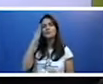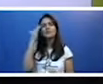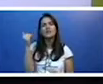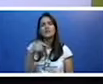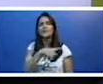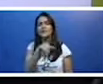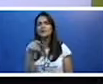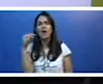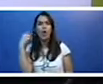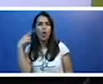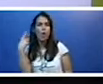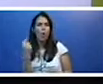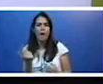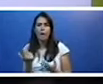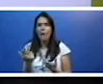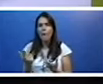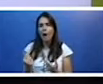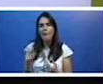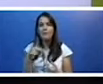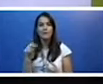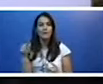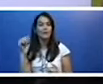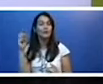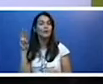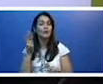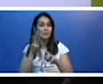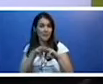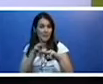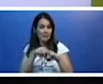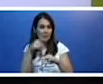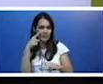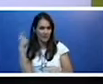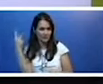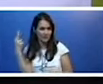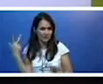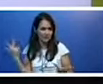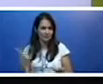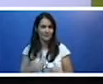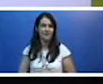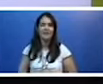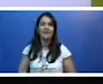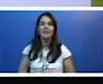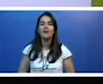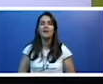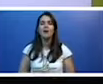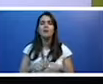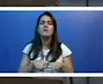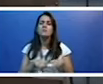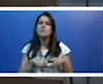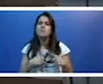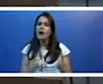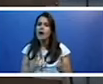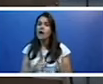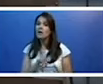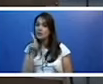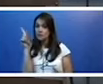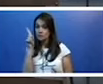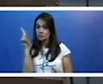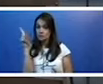meio doidinho, que nem o professor de matemática, de ficar vendo essas coisas. Mas isso